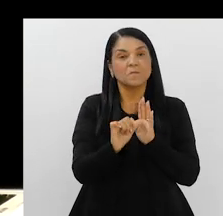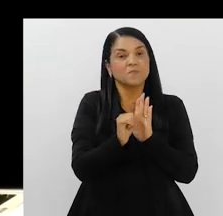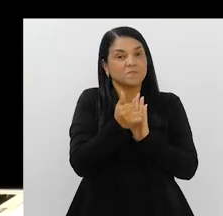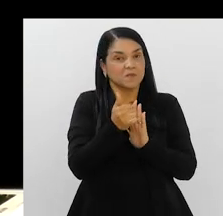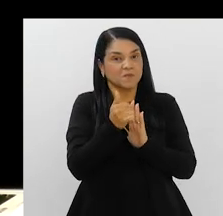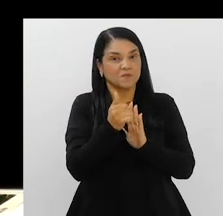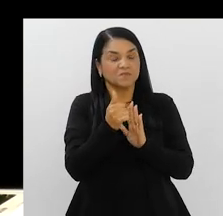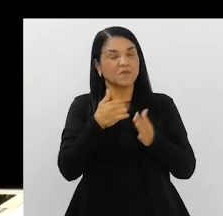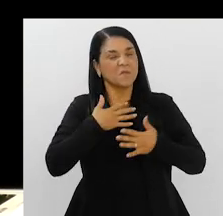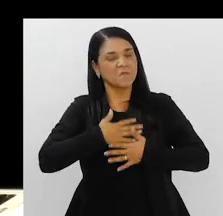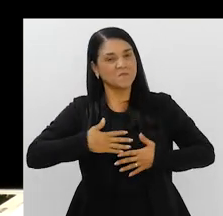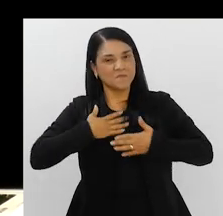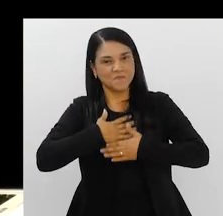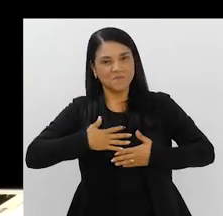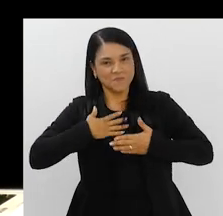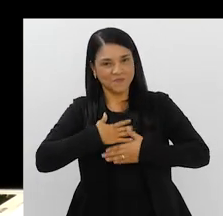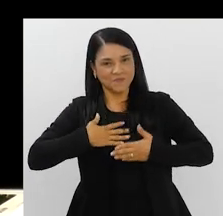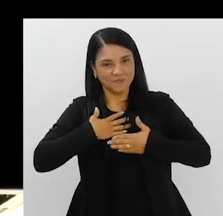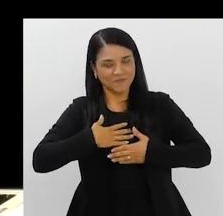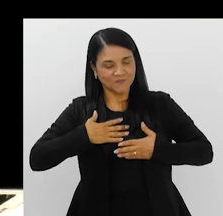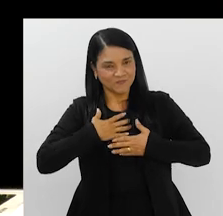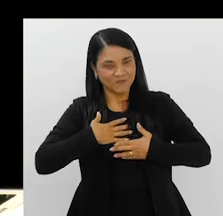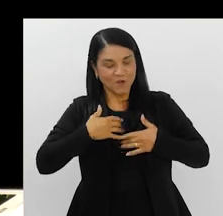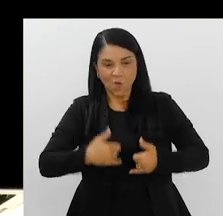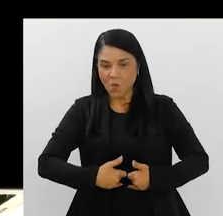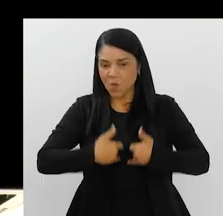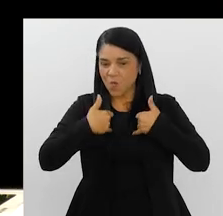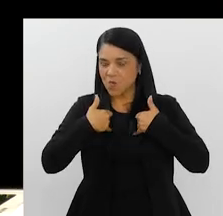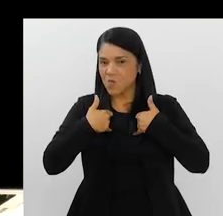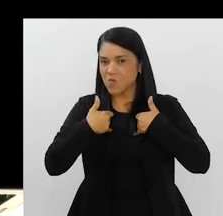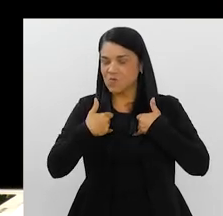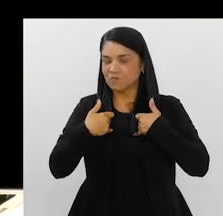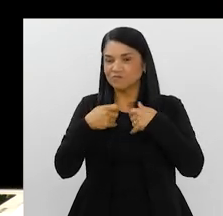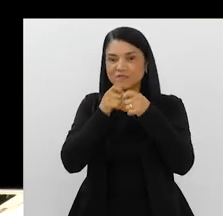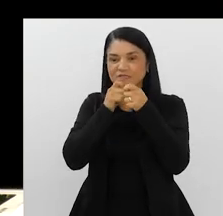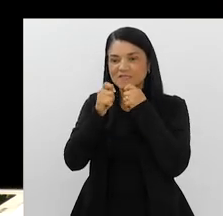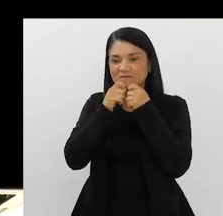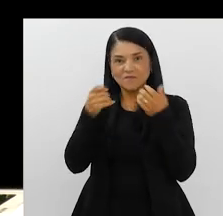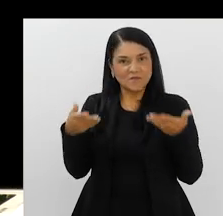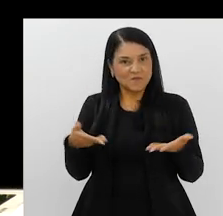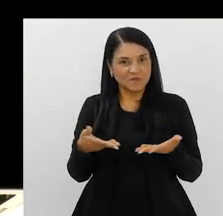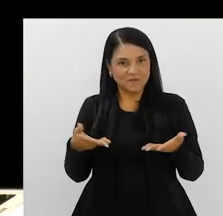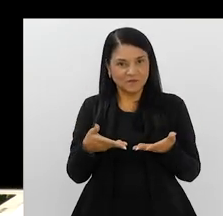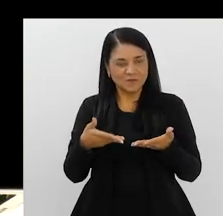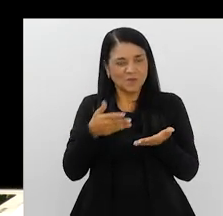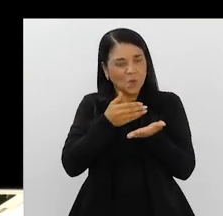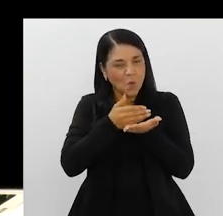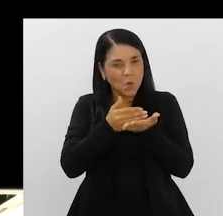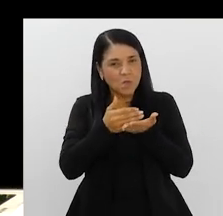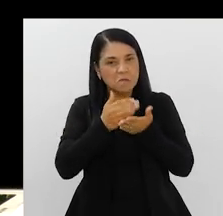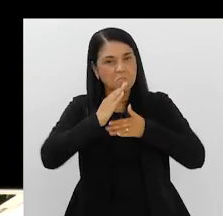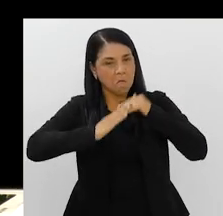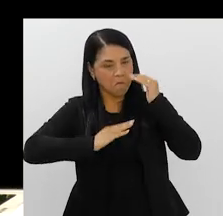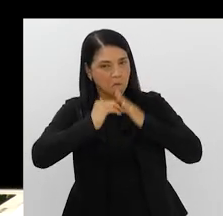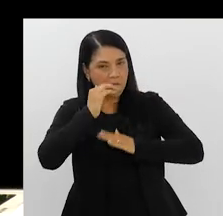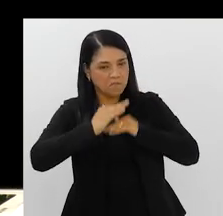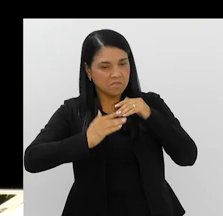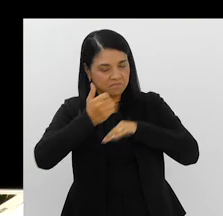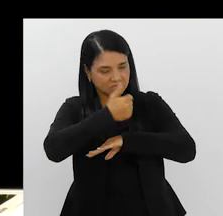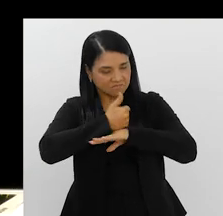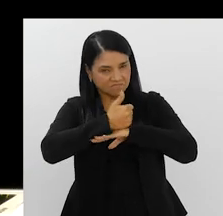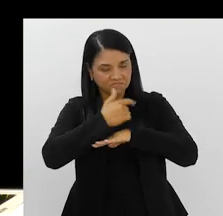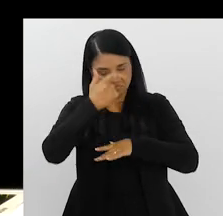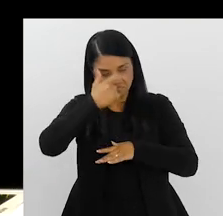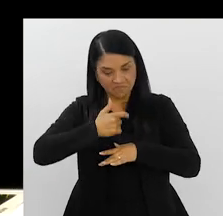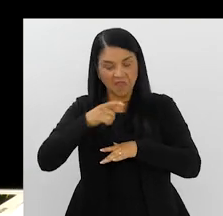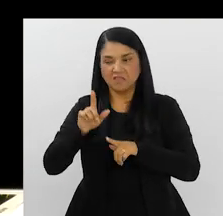o prazer e a honra de tê-los aqui, porque desde o começo da minha carreira, enfim, acho que Márcia nem trabalhava